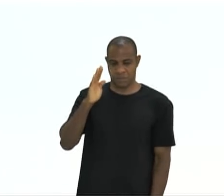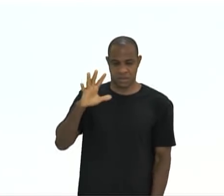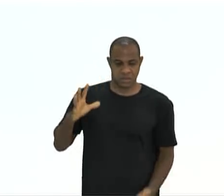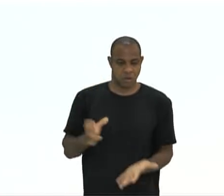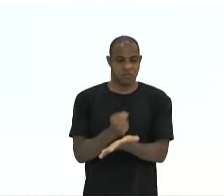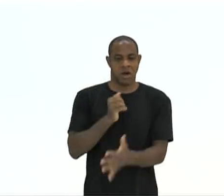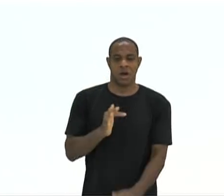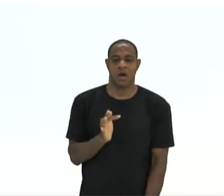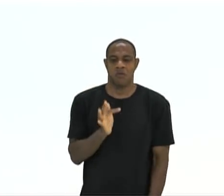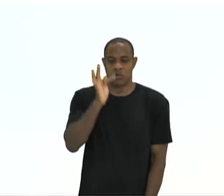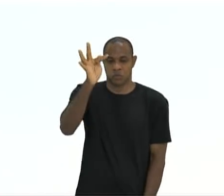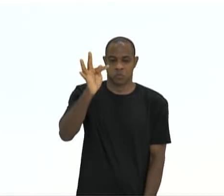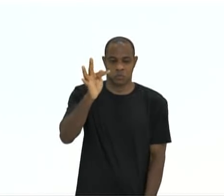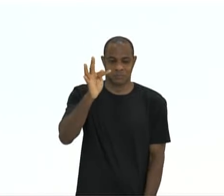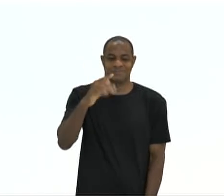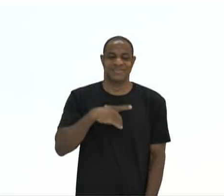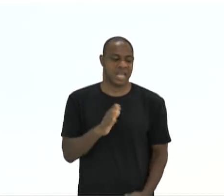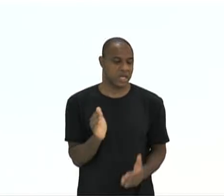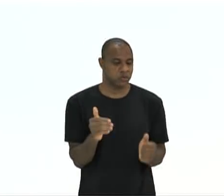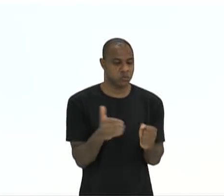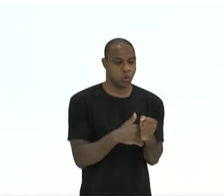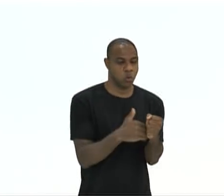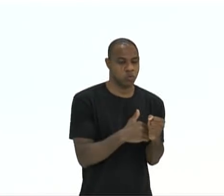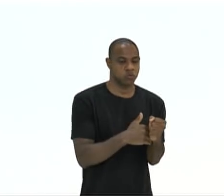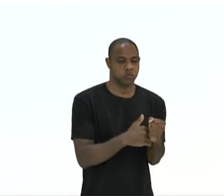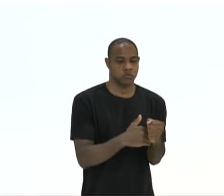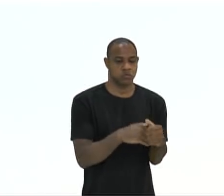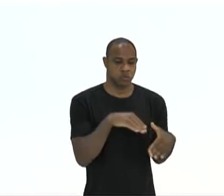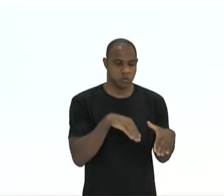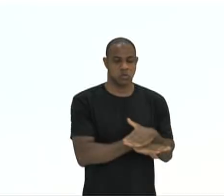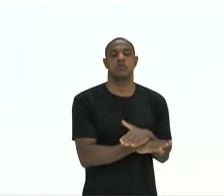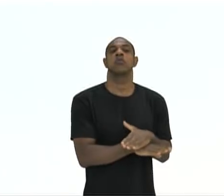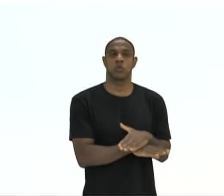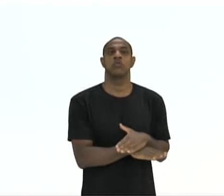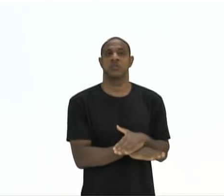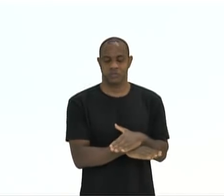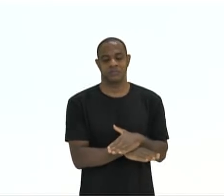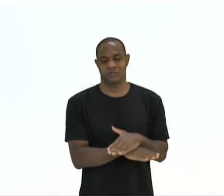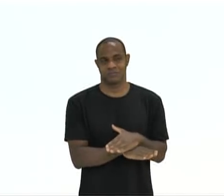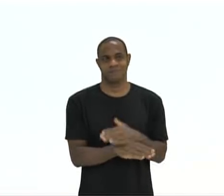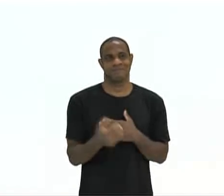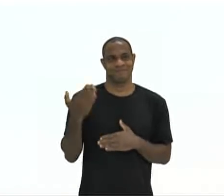passado, na história escondida dos Transformers na Terra.